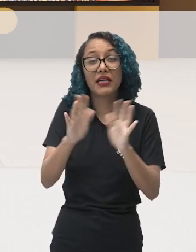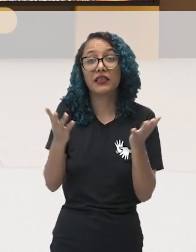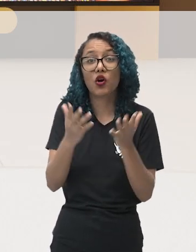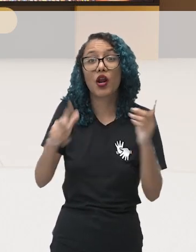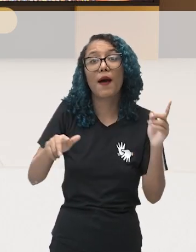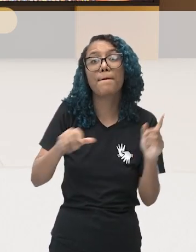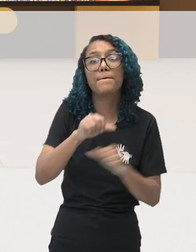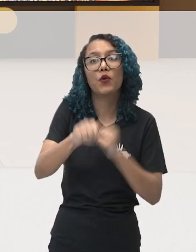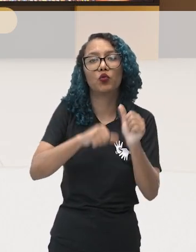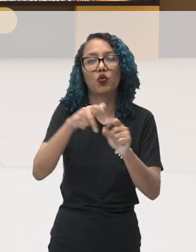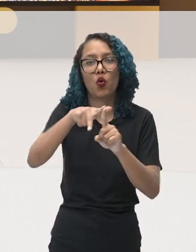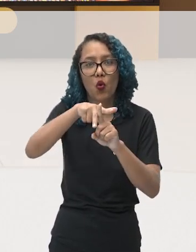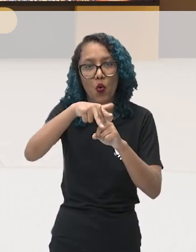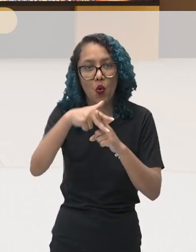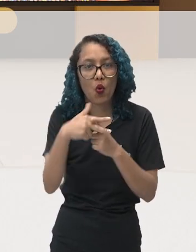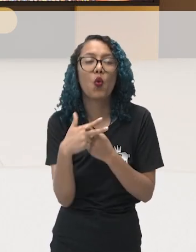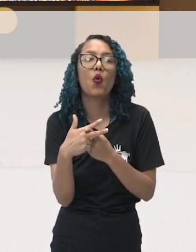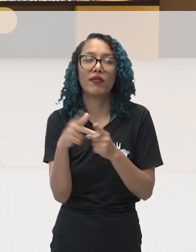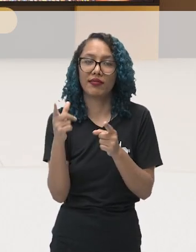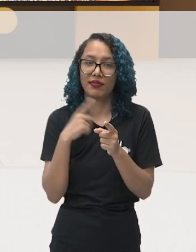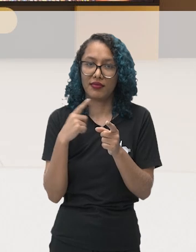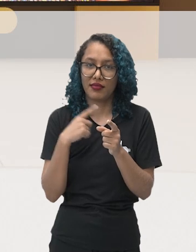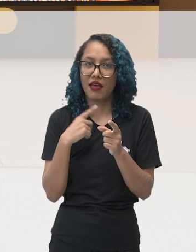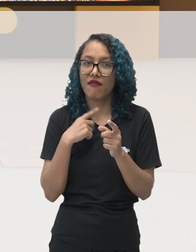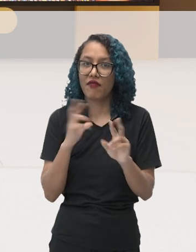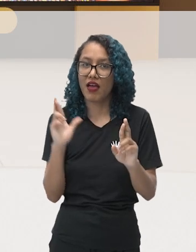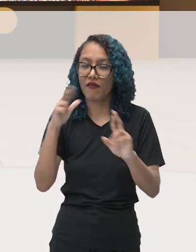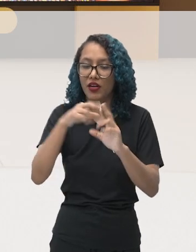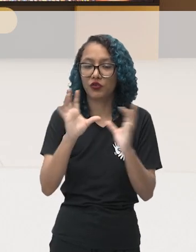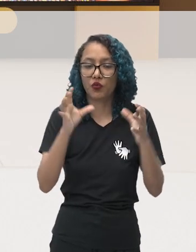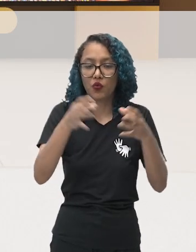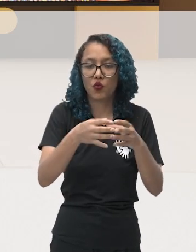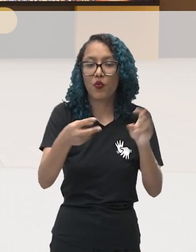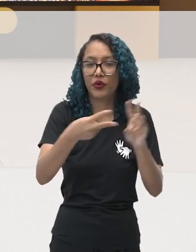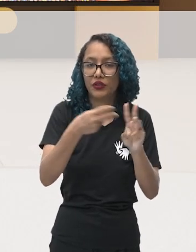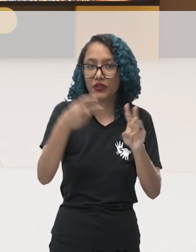atualização no próprio tratamento com o grupo dos indígenas